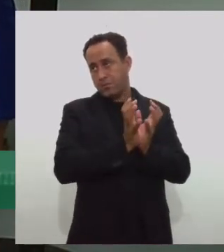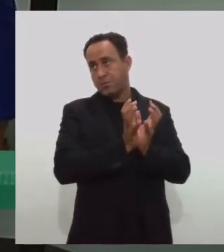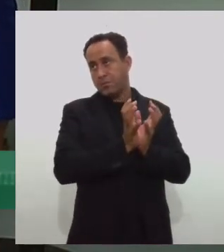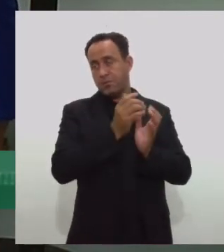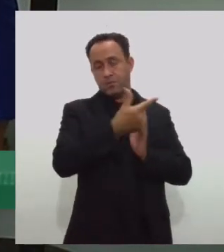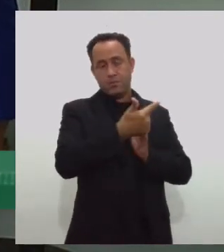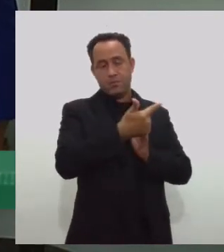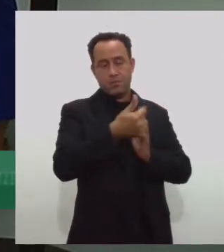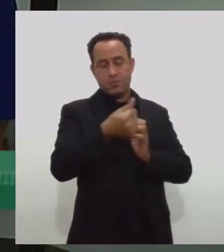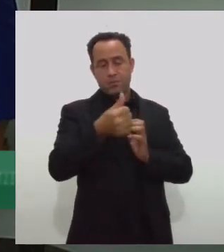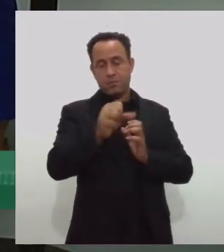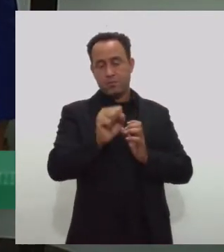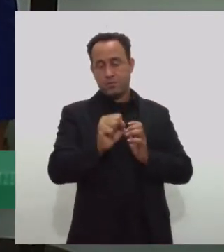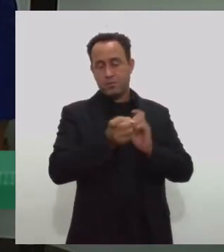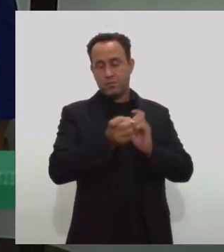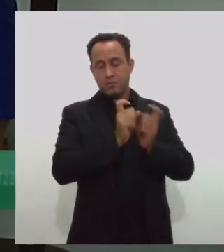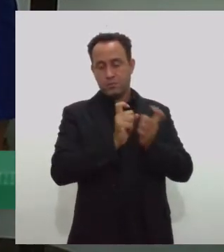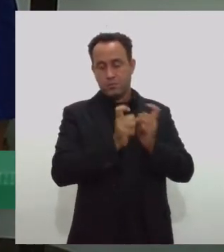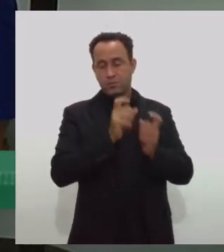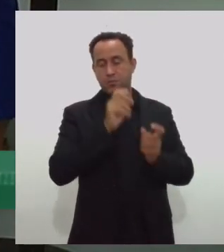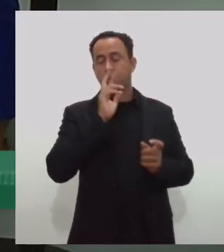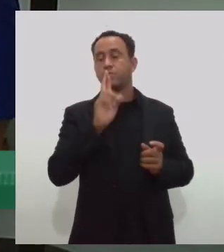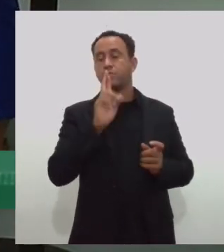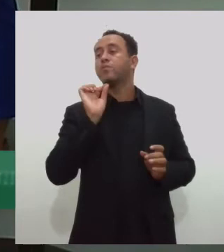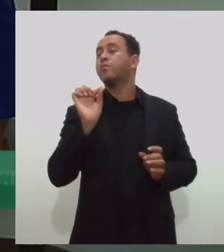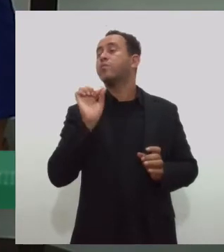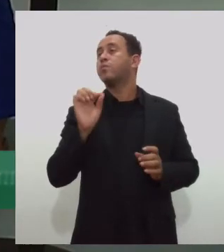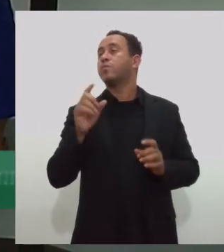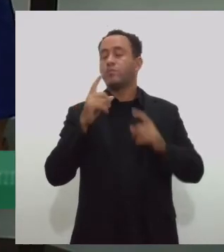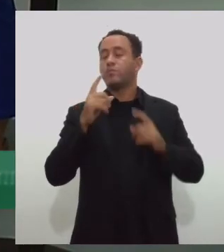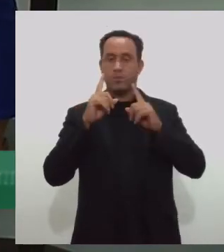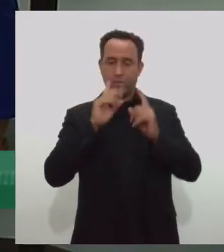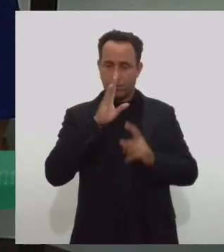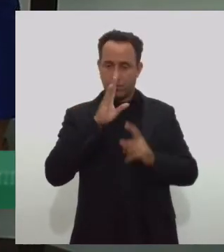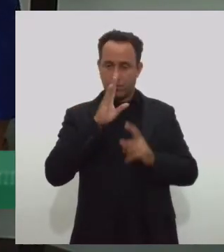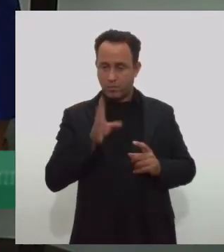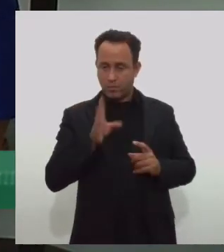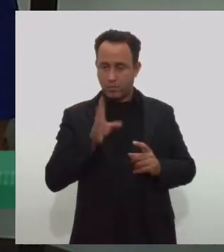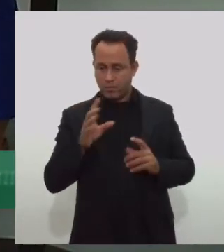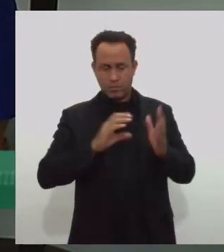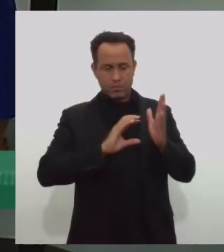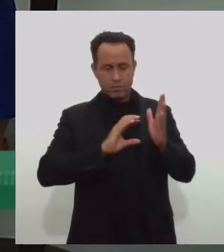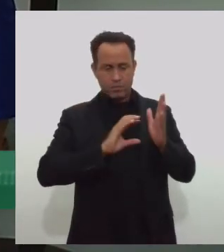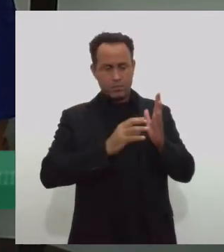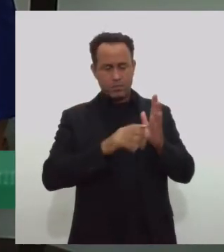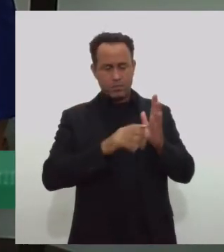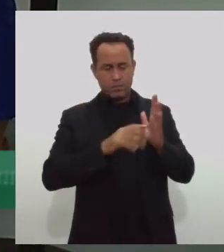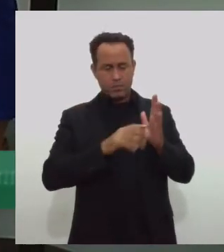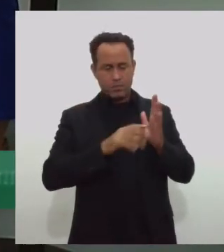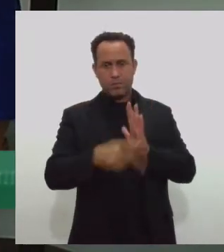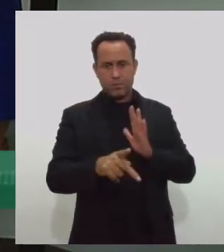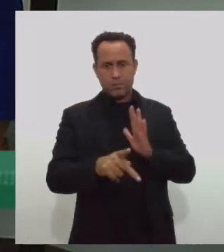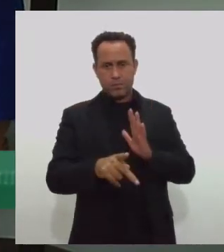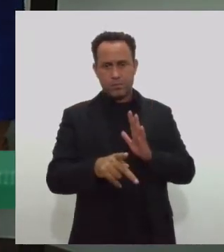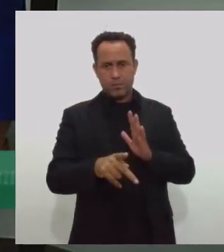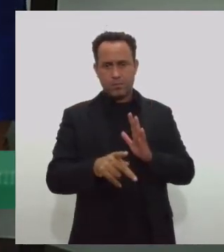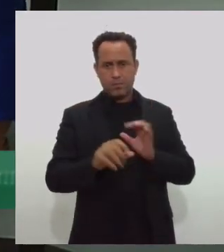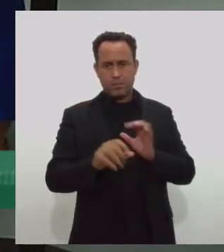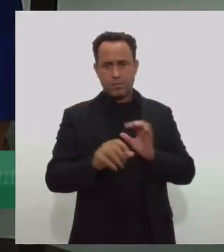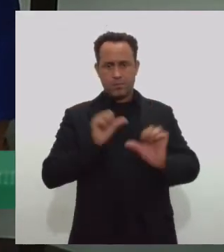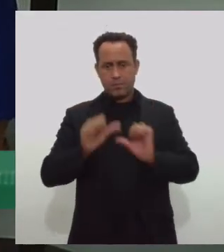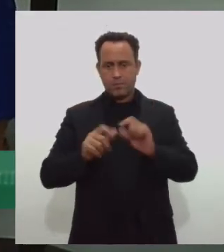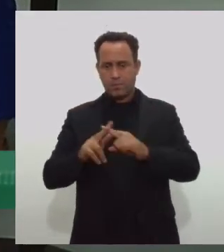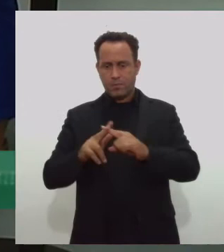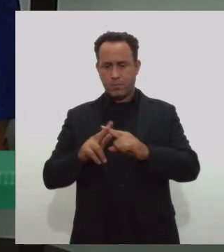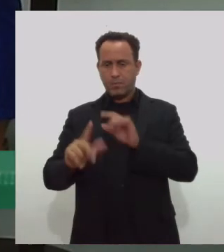de discutir, já que aconteceram muitas críticas dos próprios parlamentares aí nessas alterações